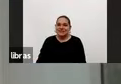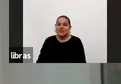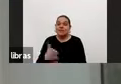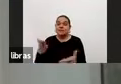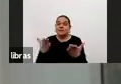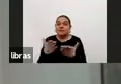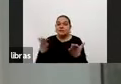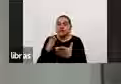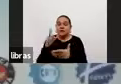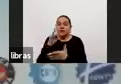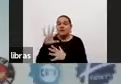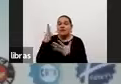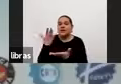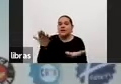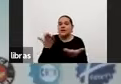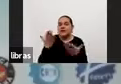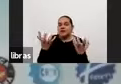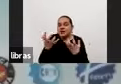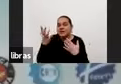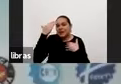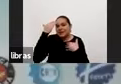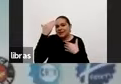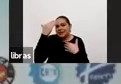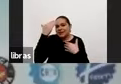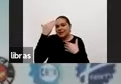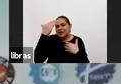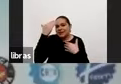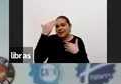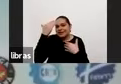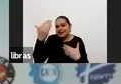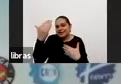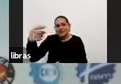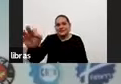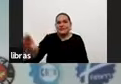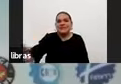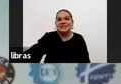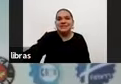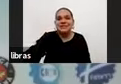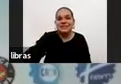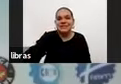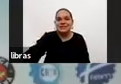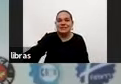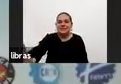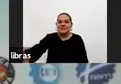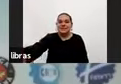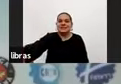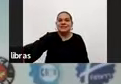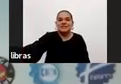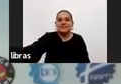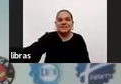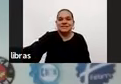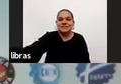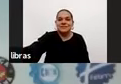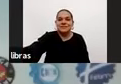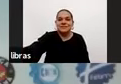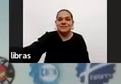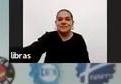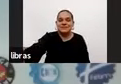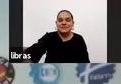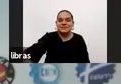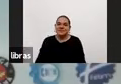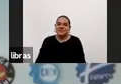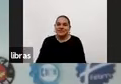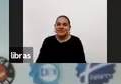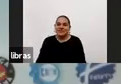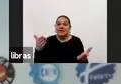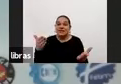abraço, então, Fausto, e nós nos veremos toda hora, porque é necessário, né, temos que acompanhar. E é importante colocar uma lupa